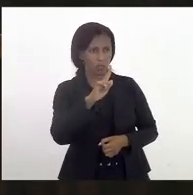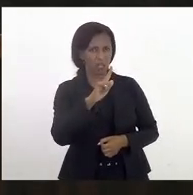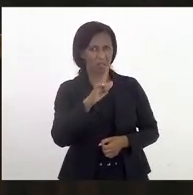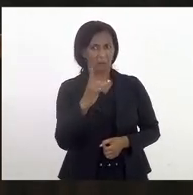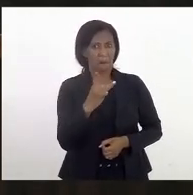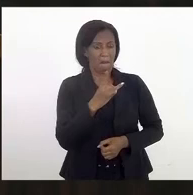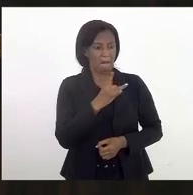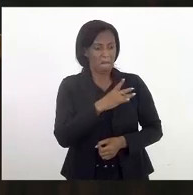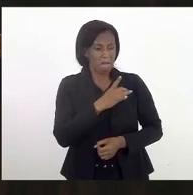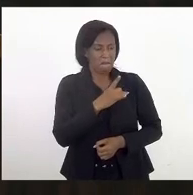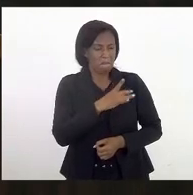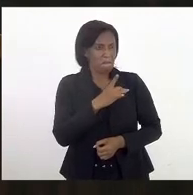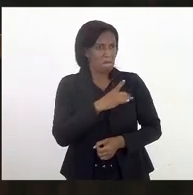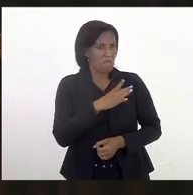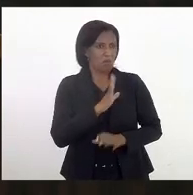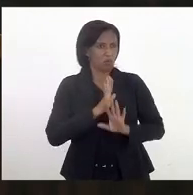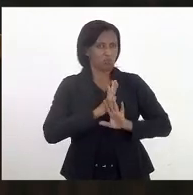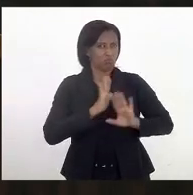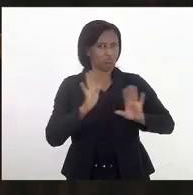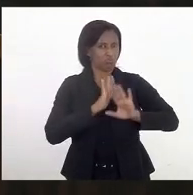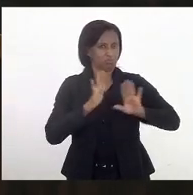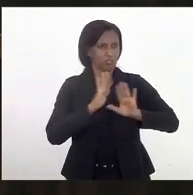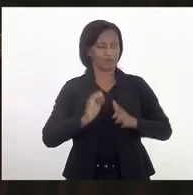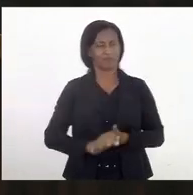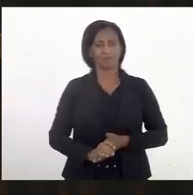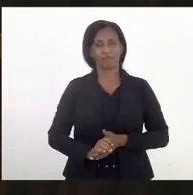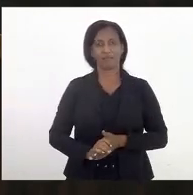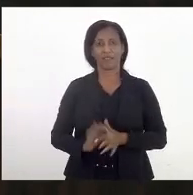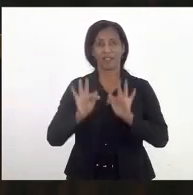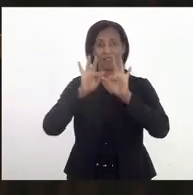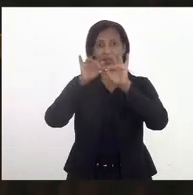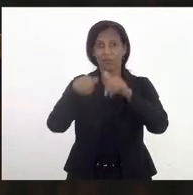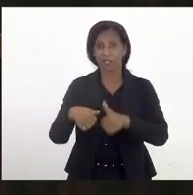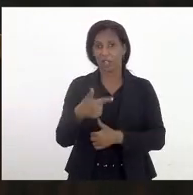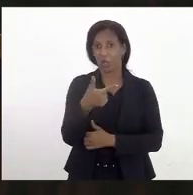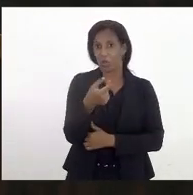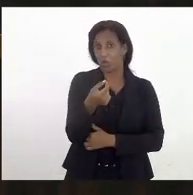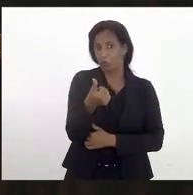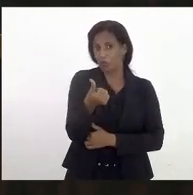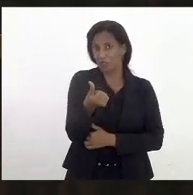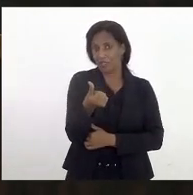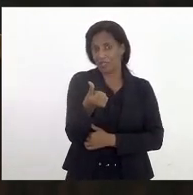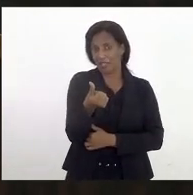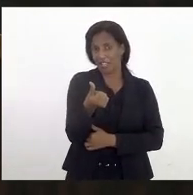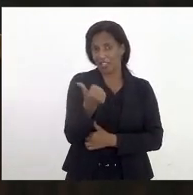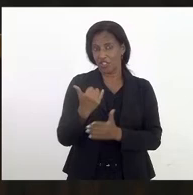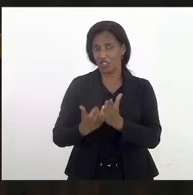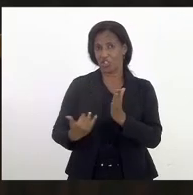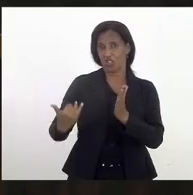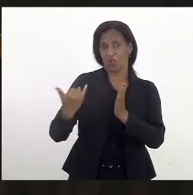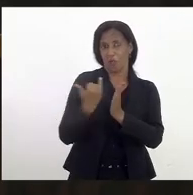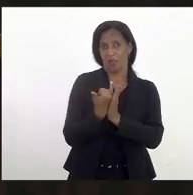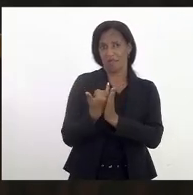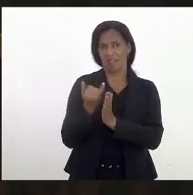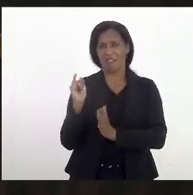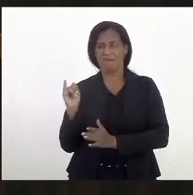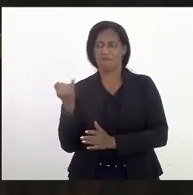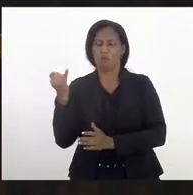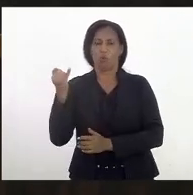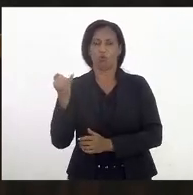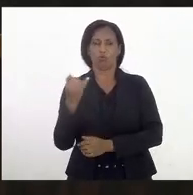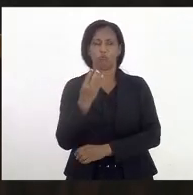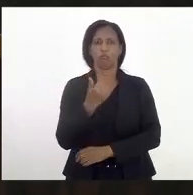tivemos medo já a partir de final de 16 derrotarmos aumento de impostos aqui de álcool de bebida de